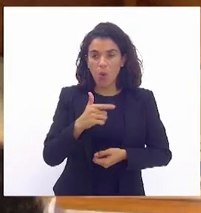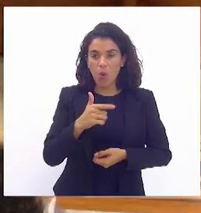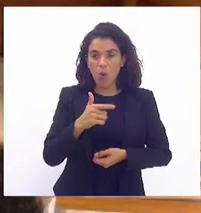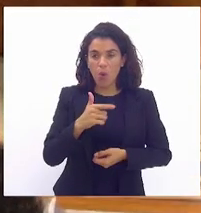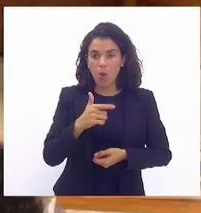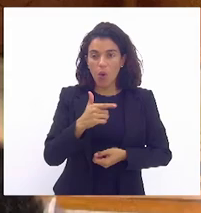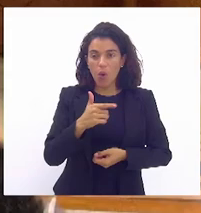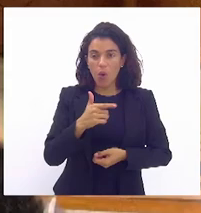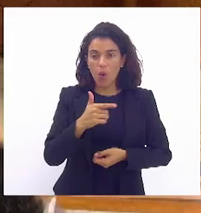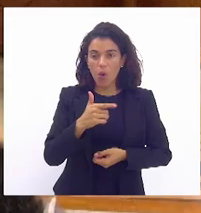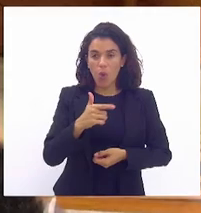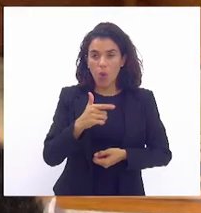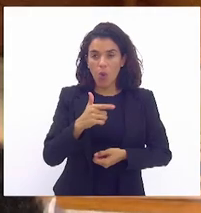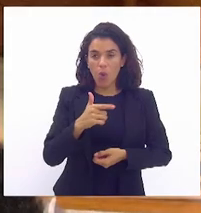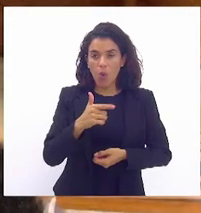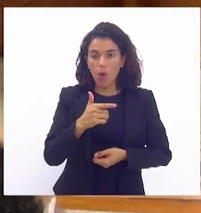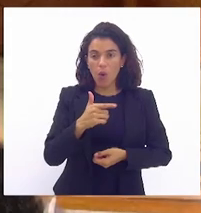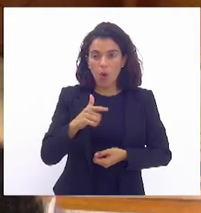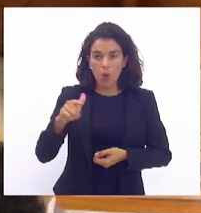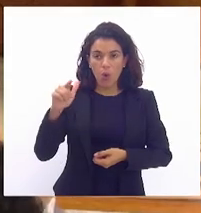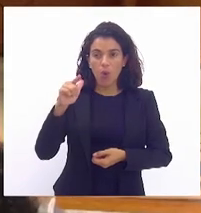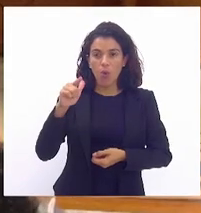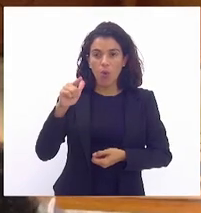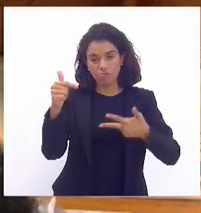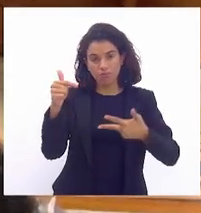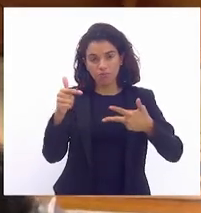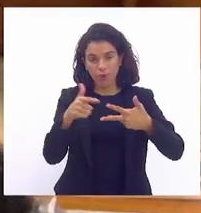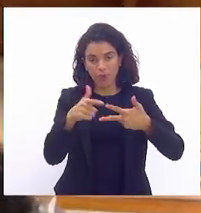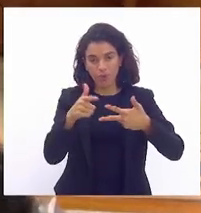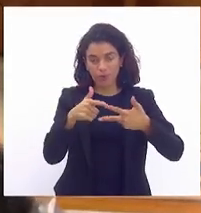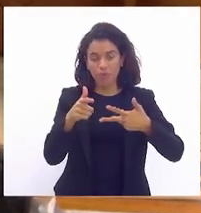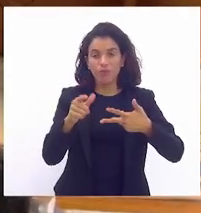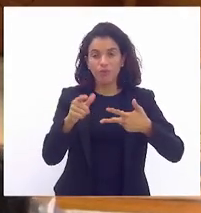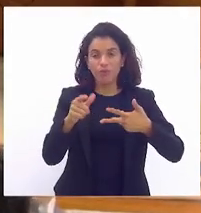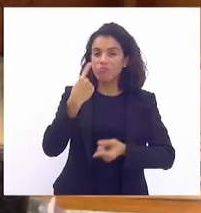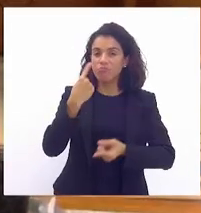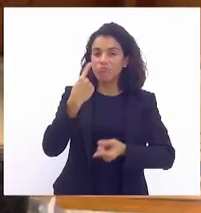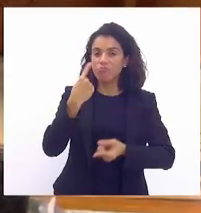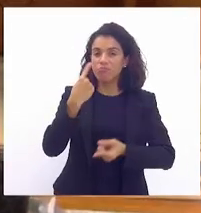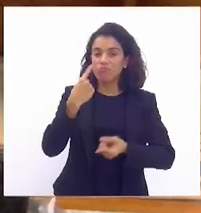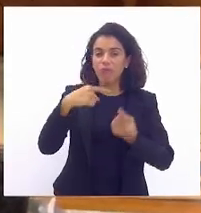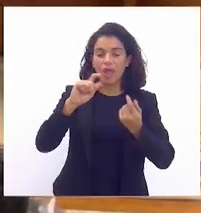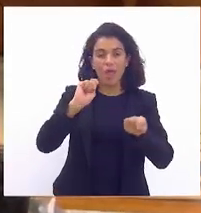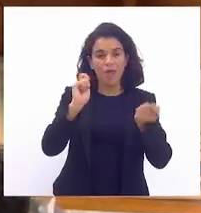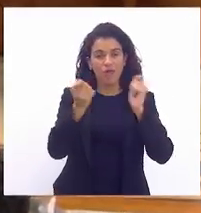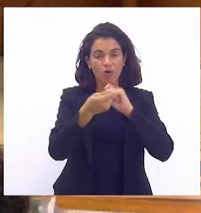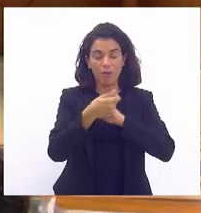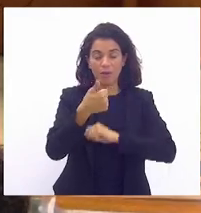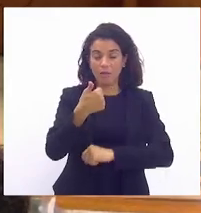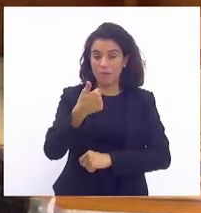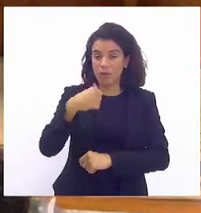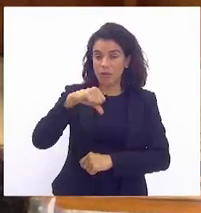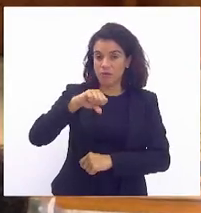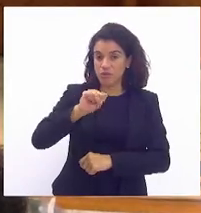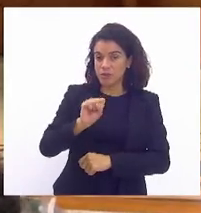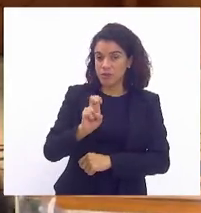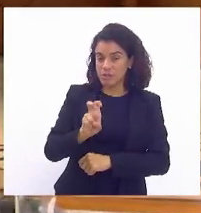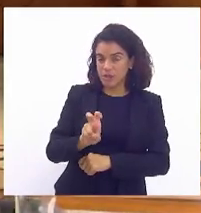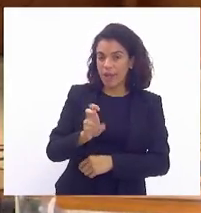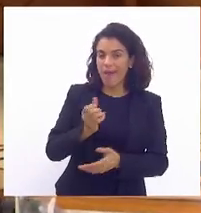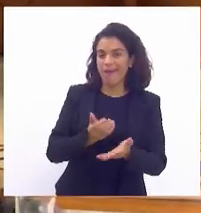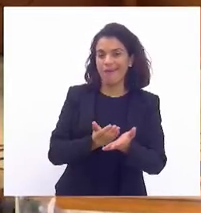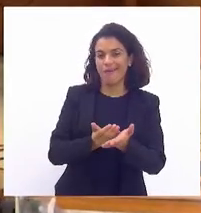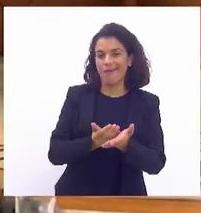Muito bem. O Alto Porto 3 foi reformado em 85, e aí